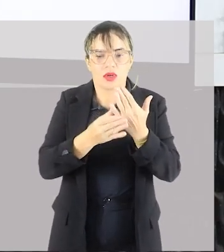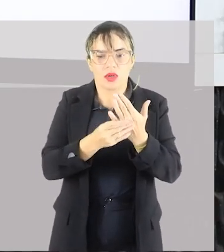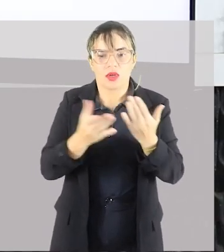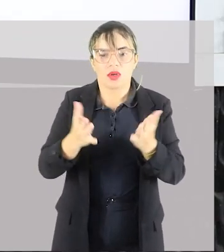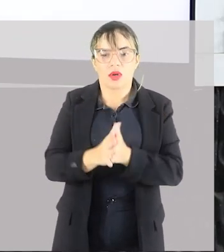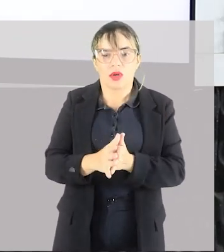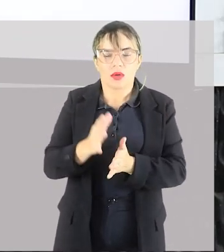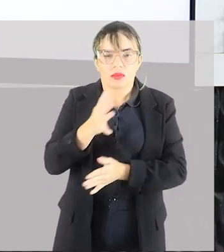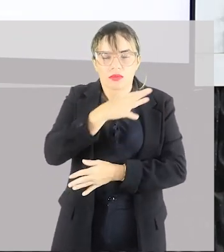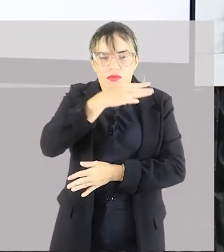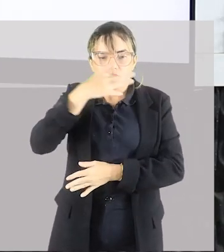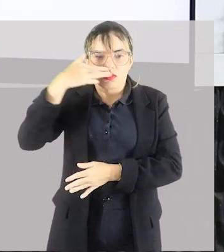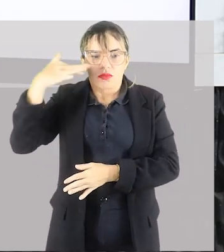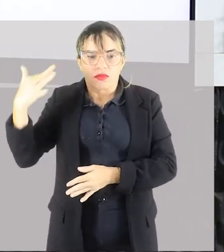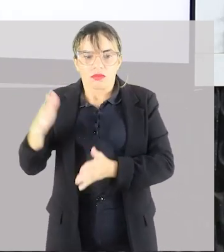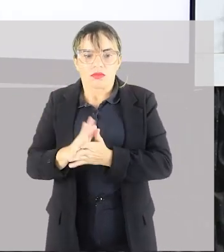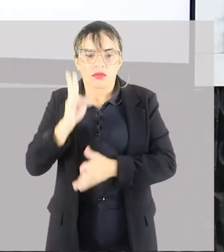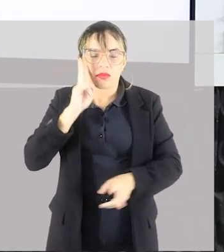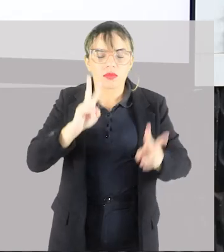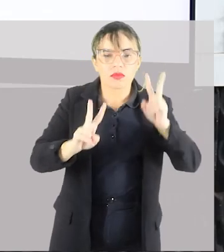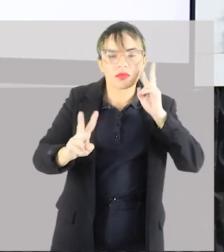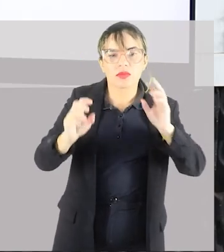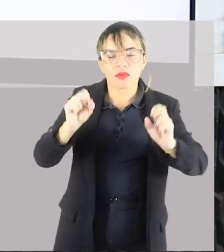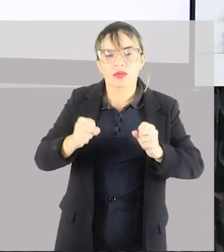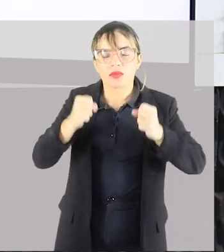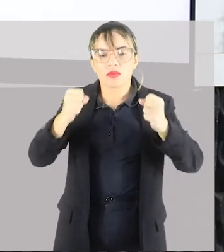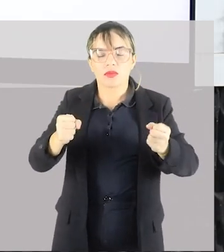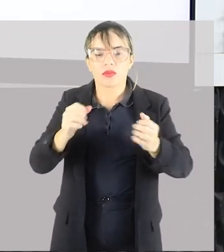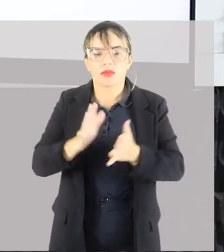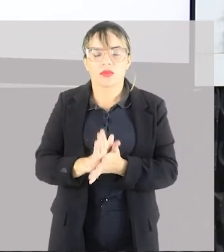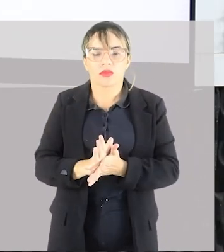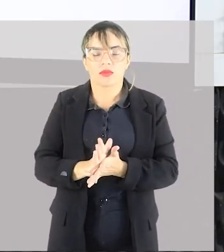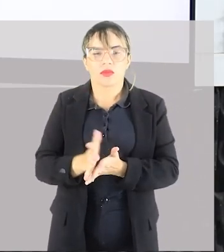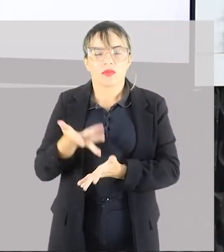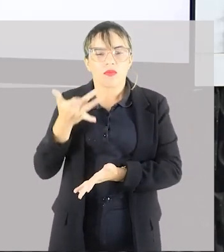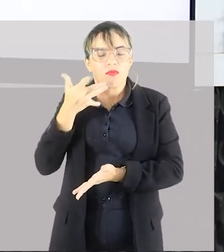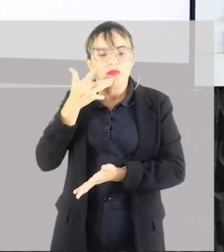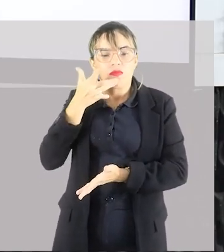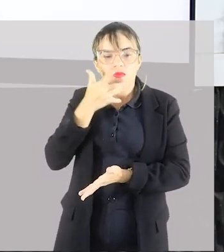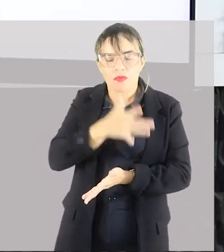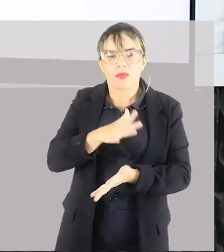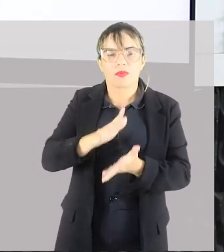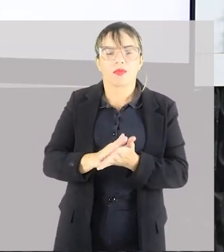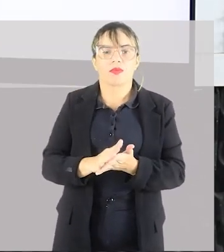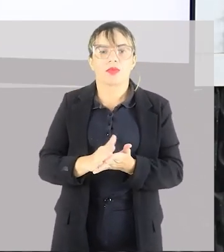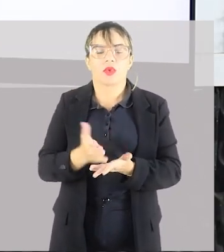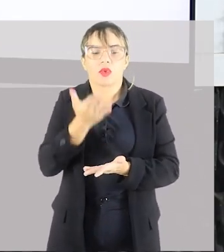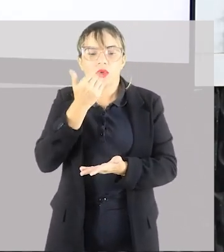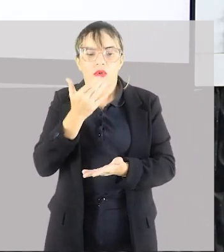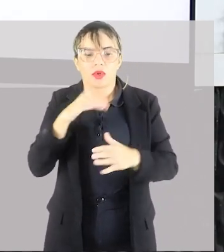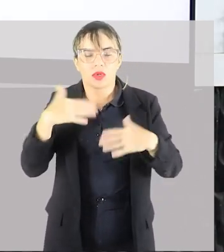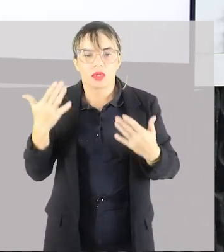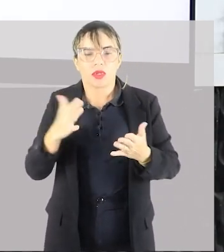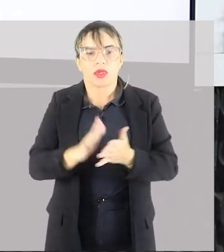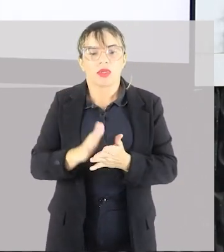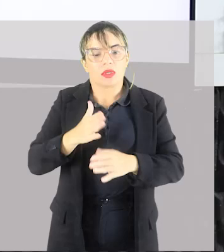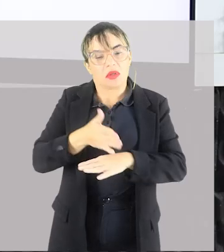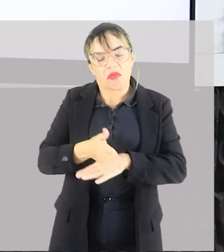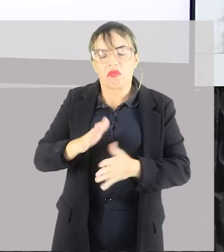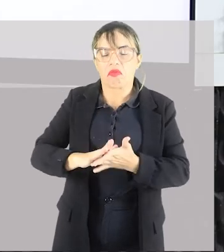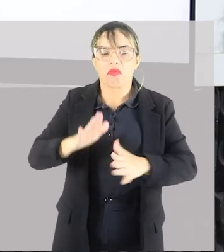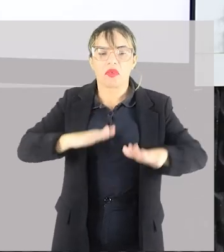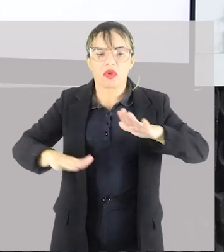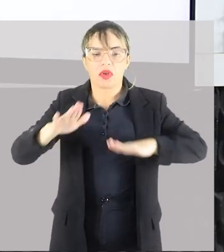pode ser visual, pode ser até degustando com o paladar, depende da situação. Essas instalações são chamadas de intervenções